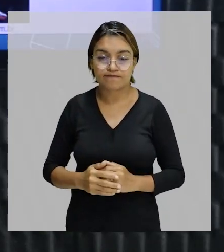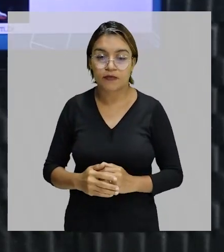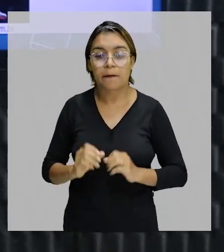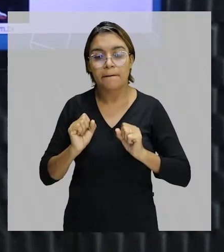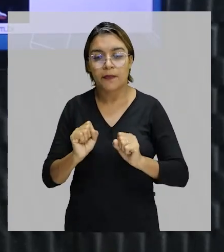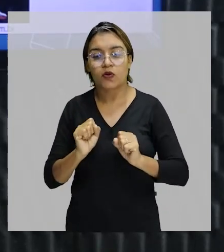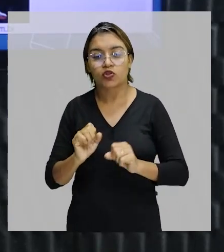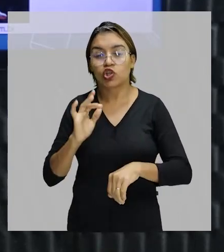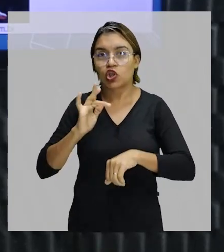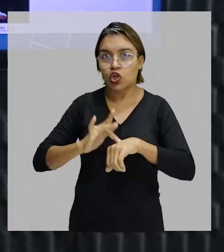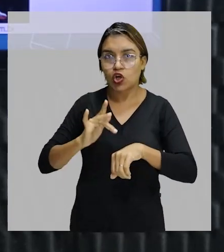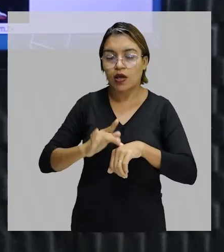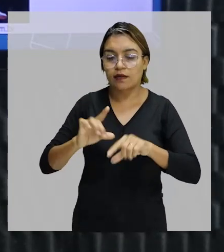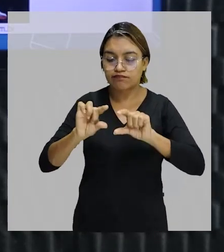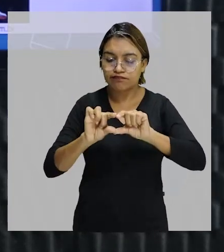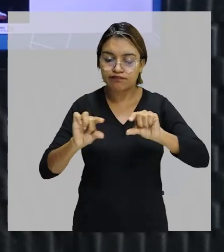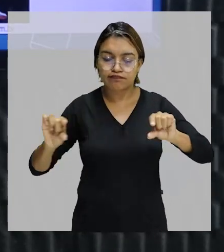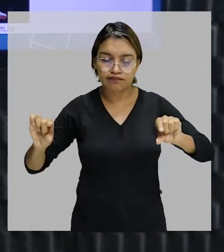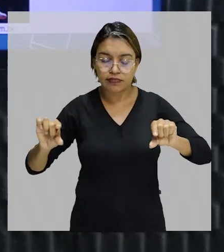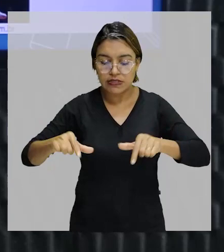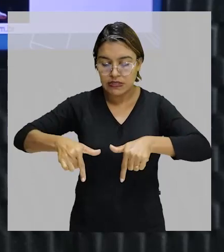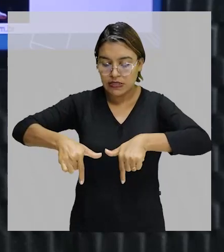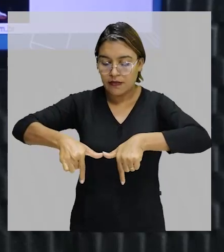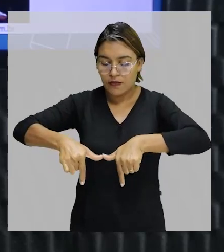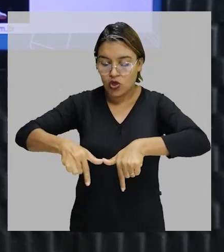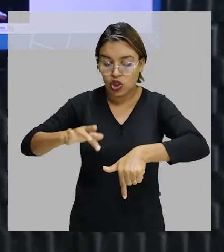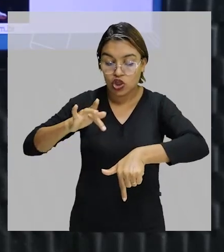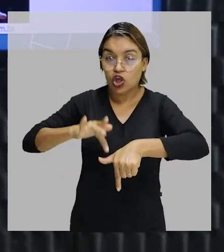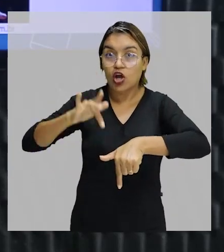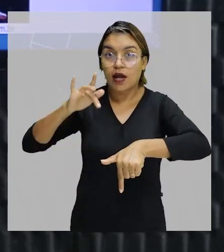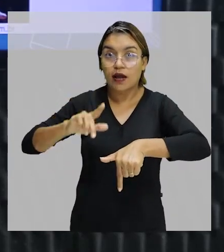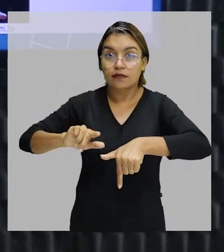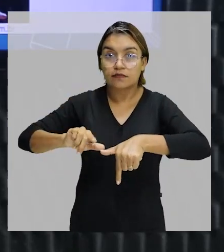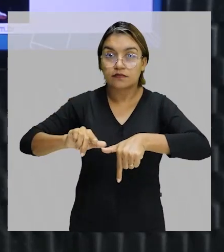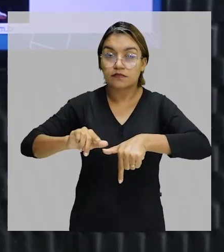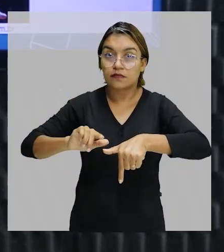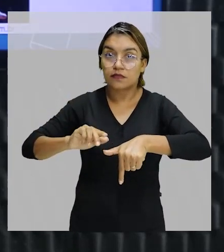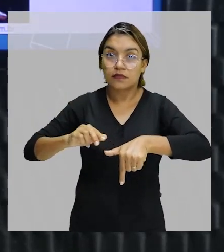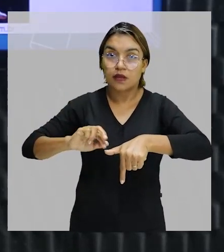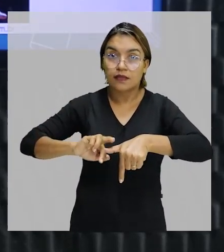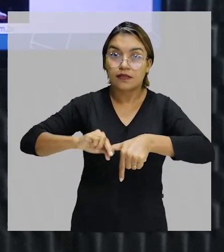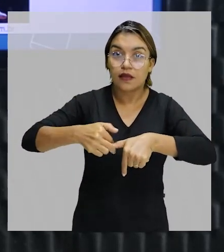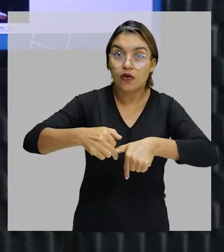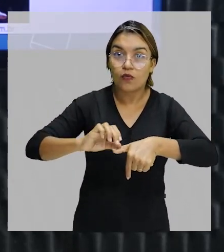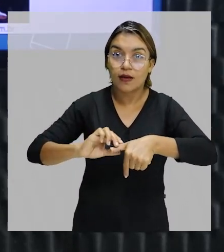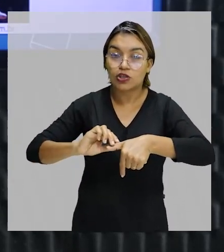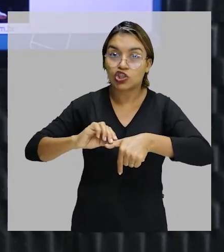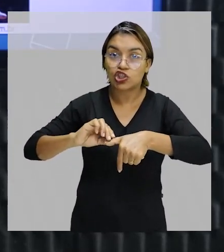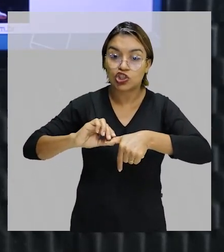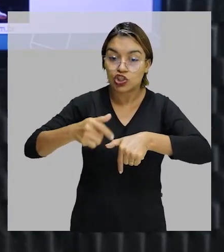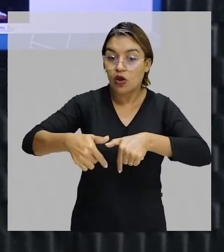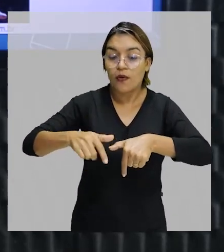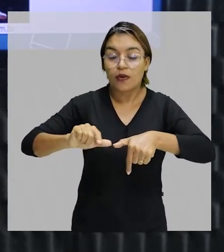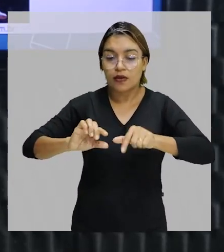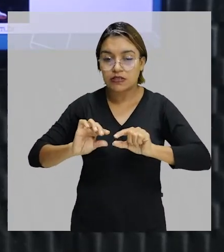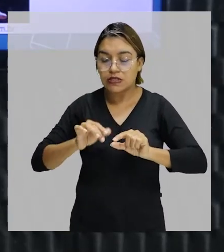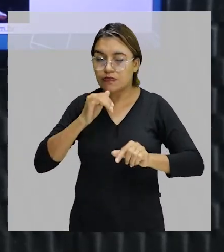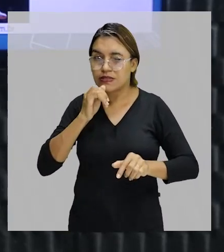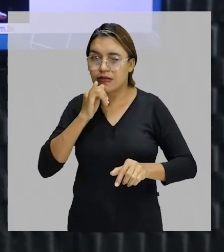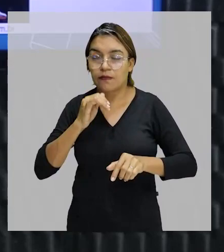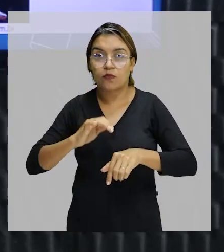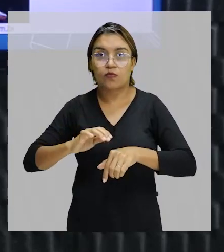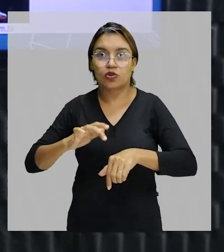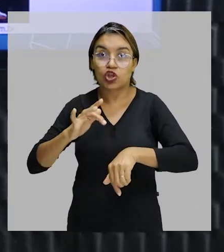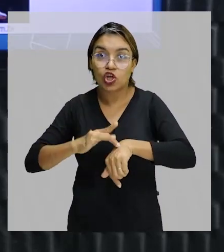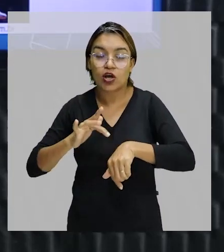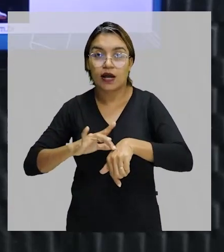Pode tocar o sarrafo? Pode. Não pode o quê? Não pode é derrubá-lo. Se eu toquei o sarrafo e